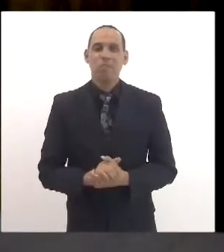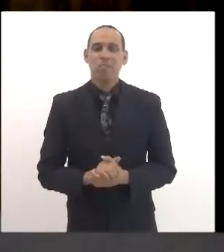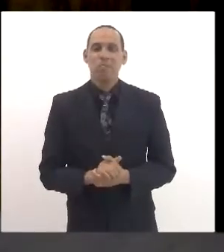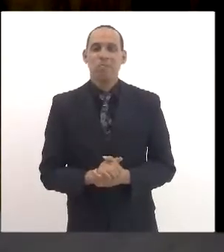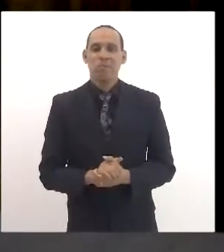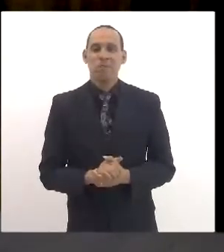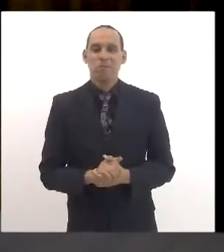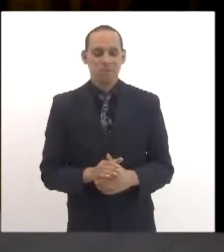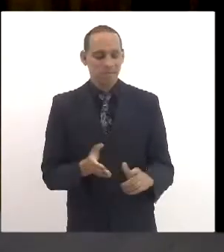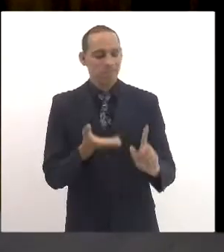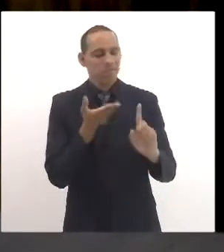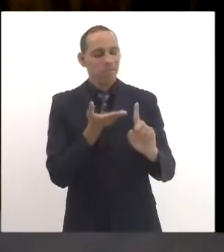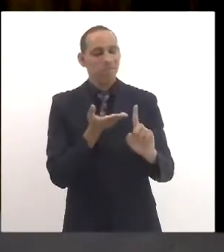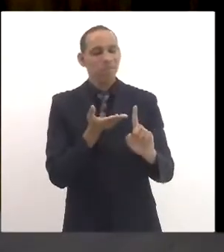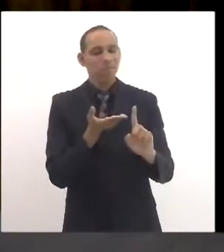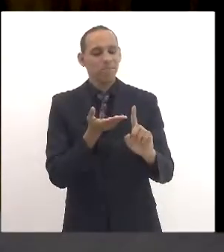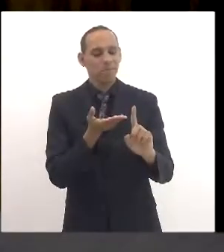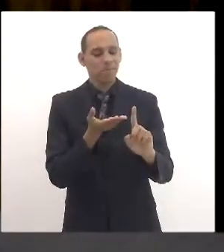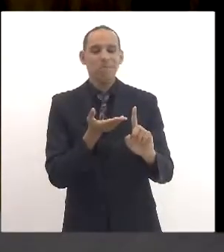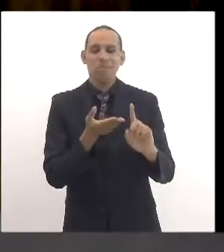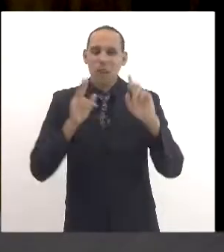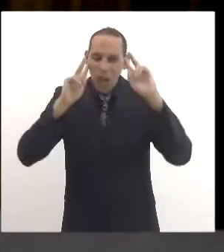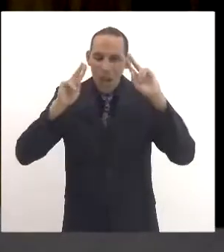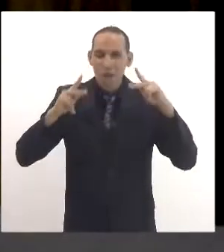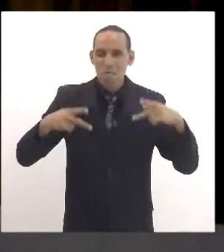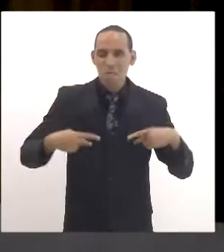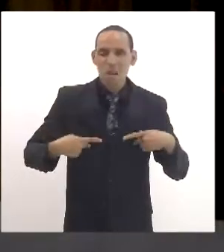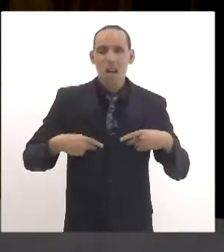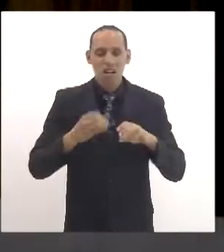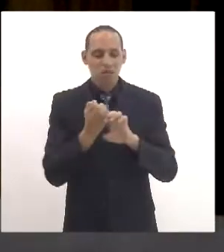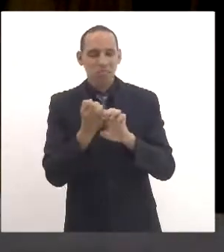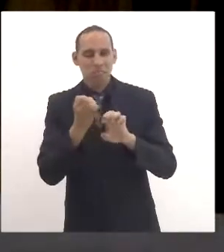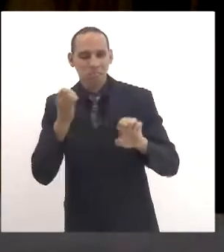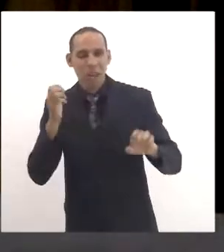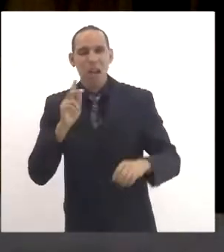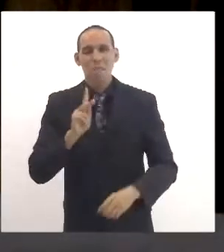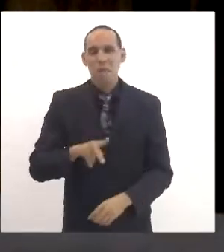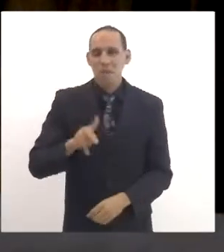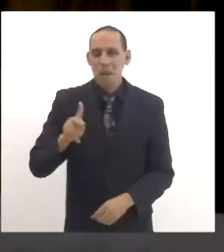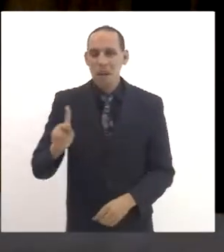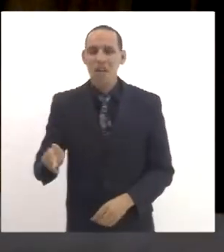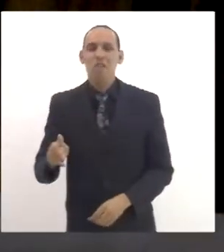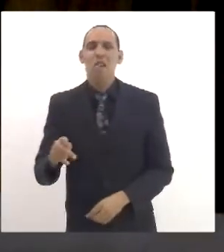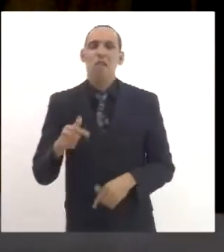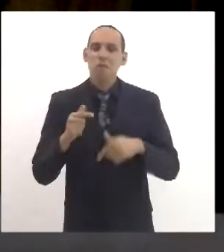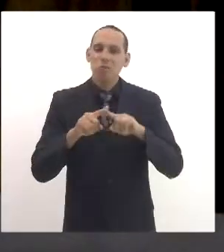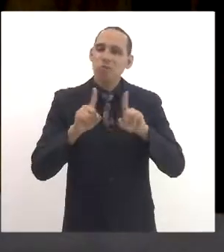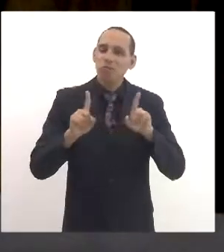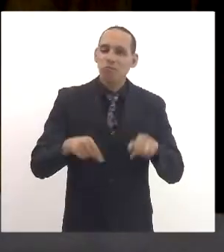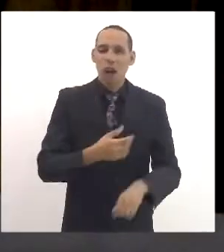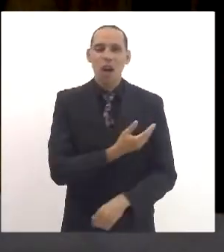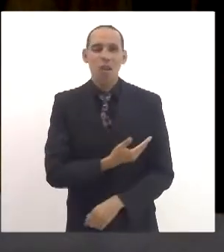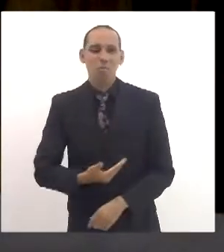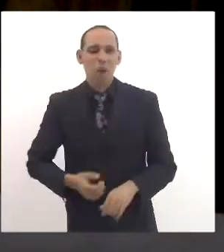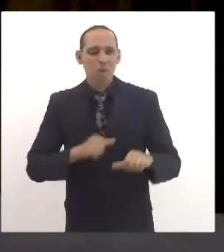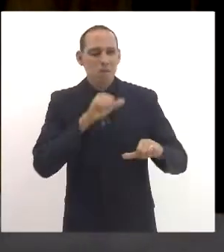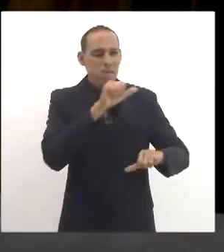esse grande humanista, engenheiro, professor catedrático, agente público e